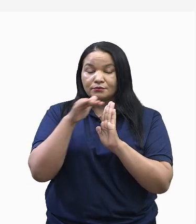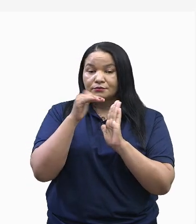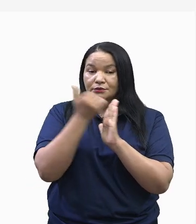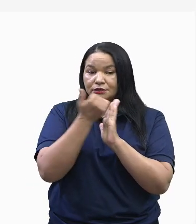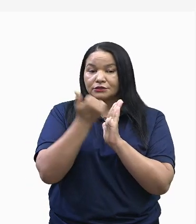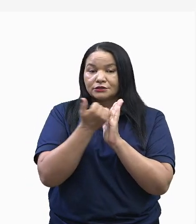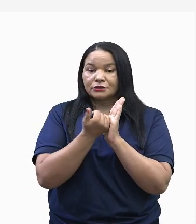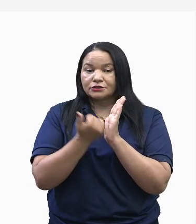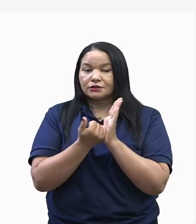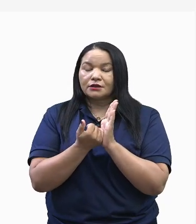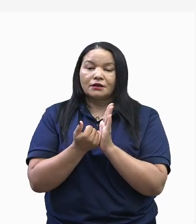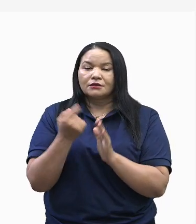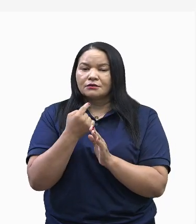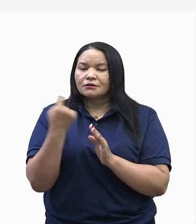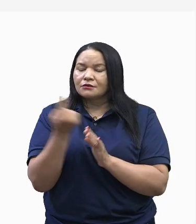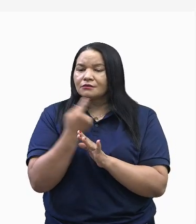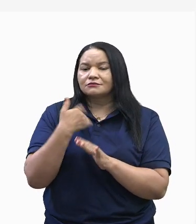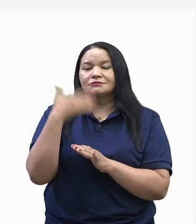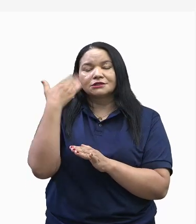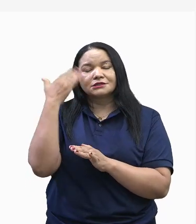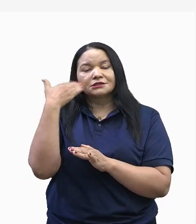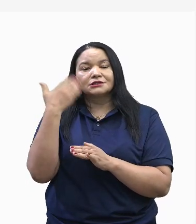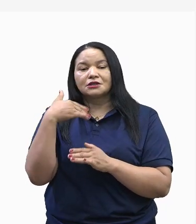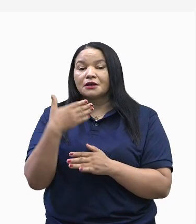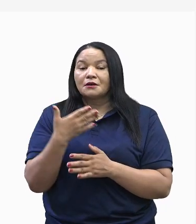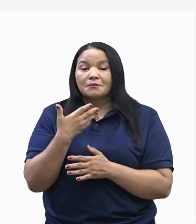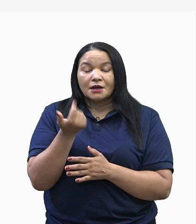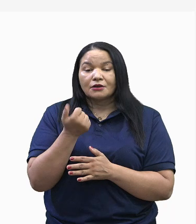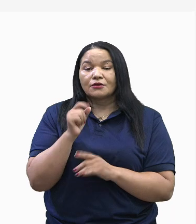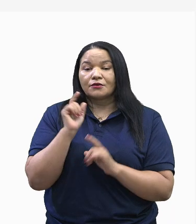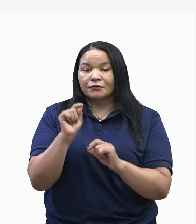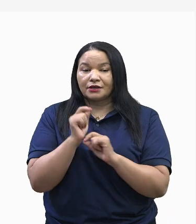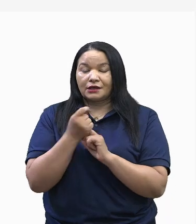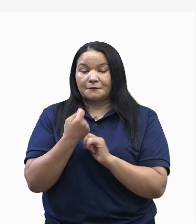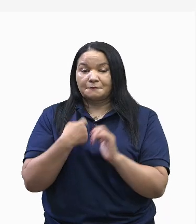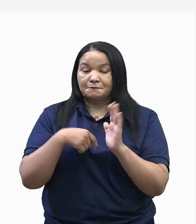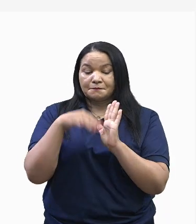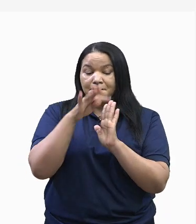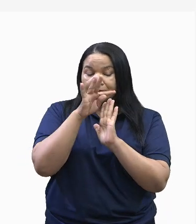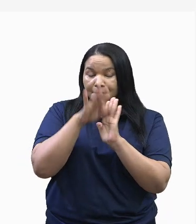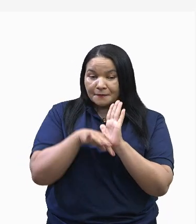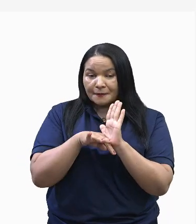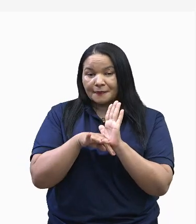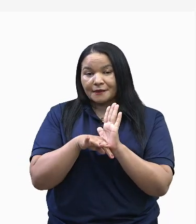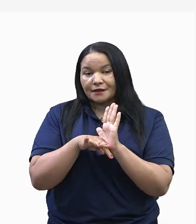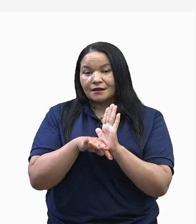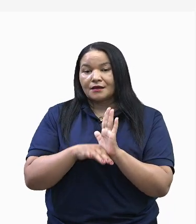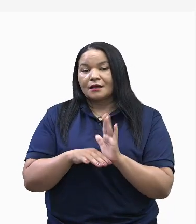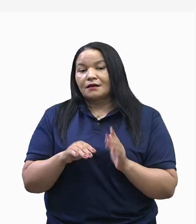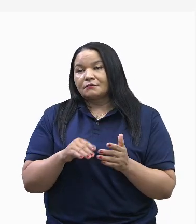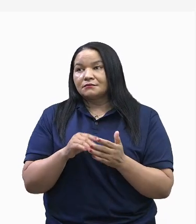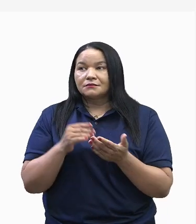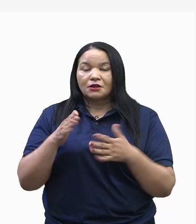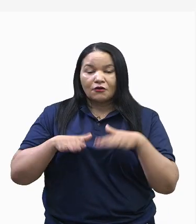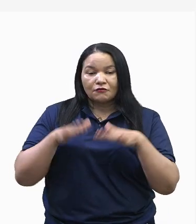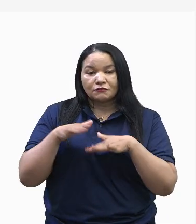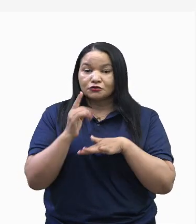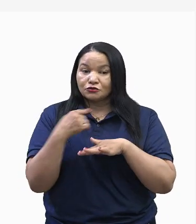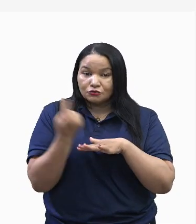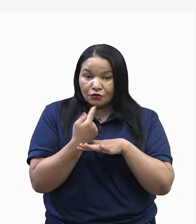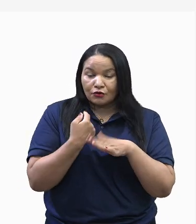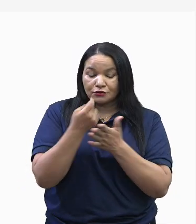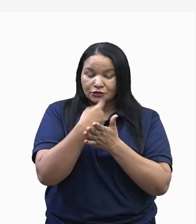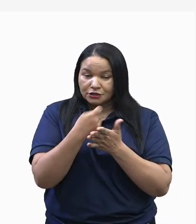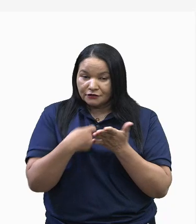gente pode entender melhor os textos que não somente nós produzimos, mas